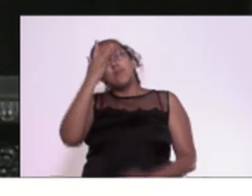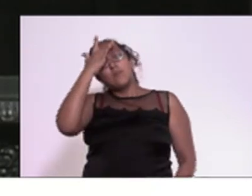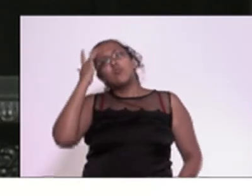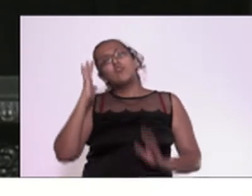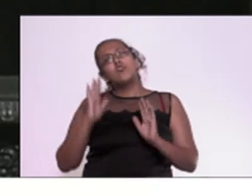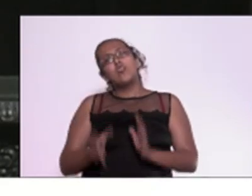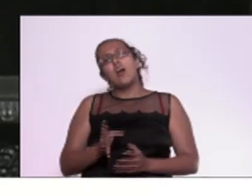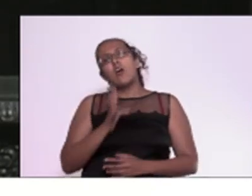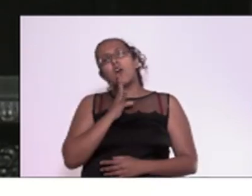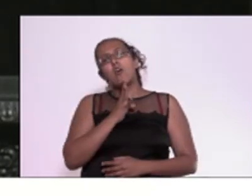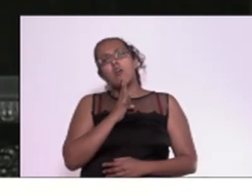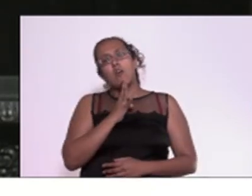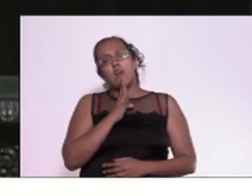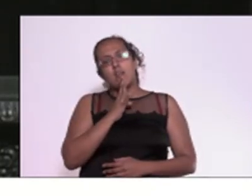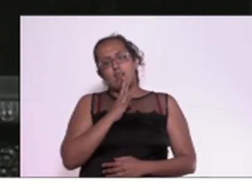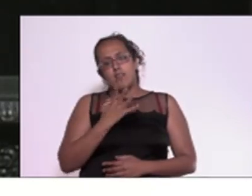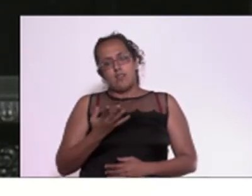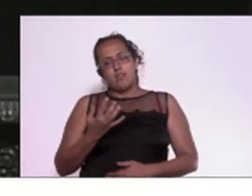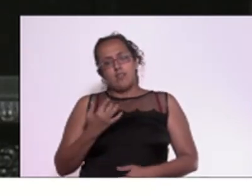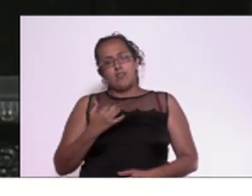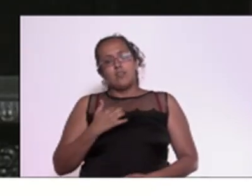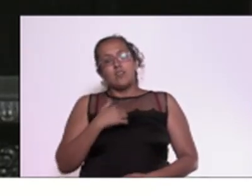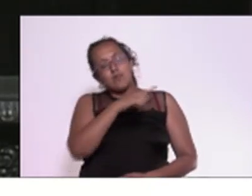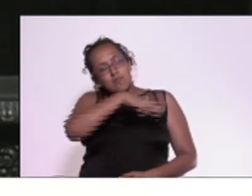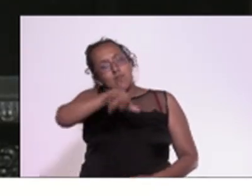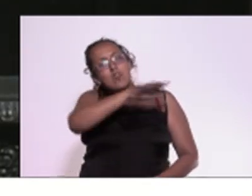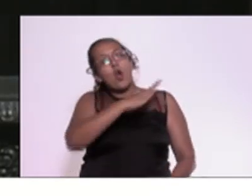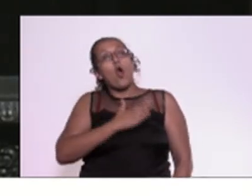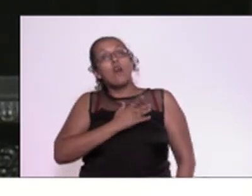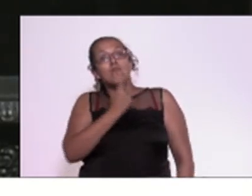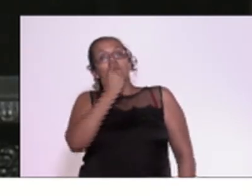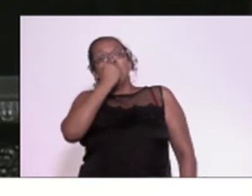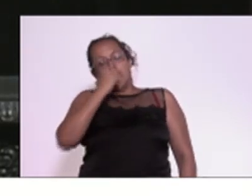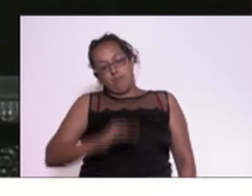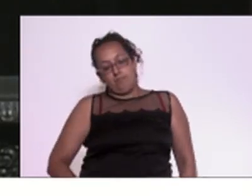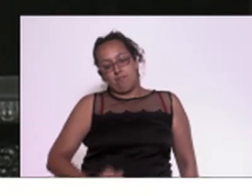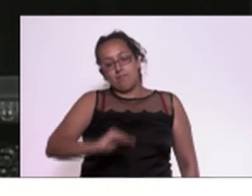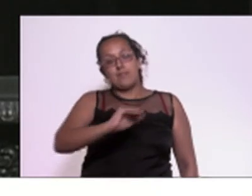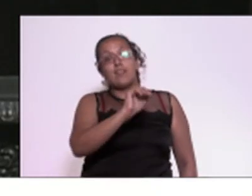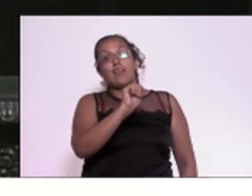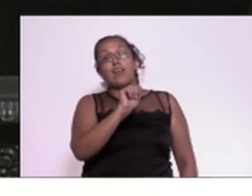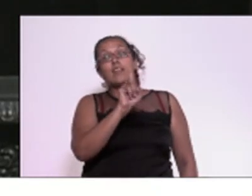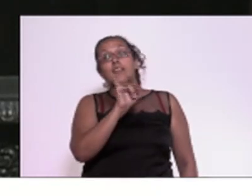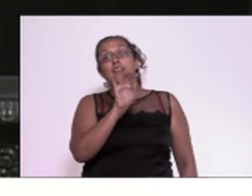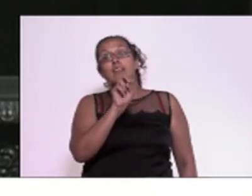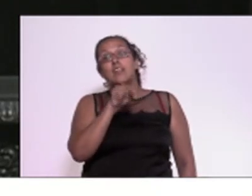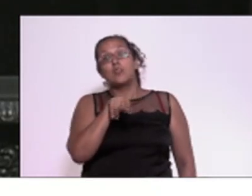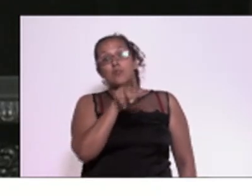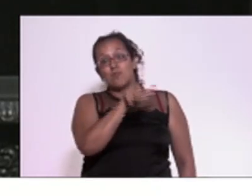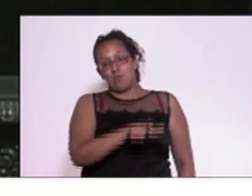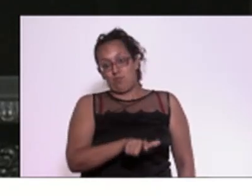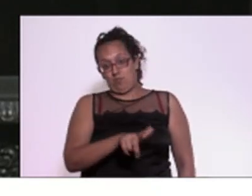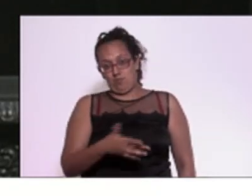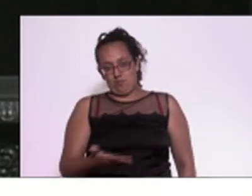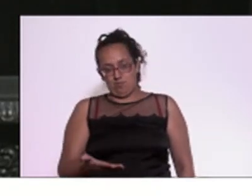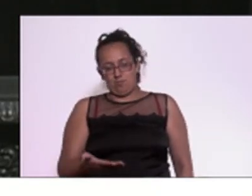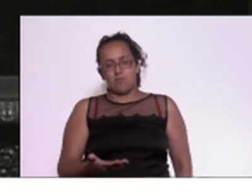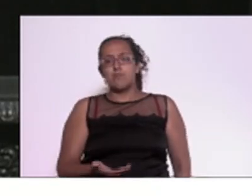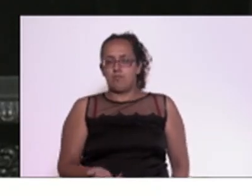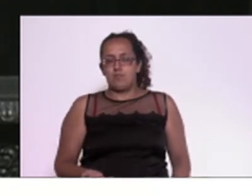A cooperativa era uma verdadeira fofoca, era o veio do ouro daquelas famílias, tanto que gerou um